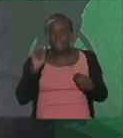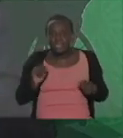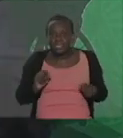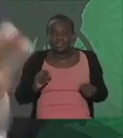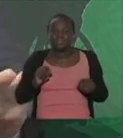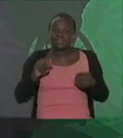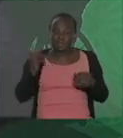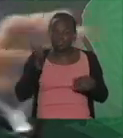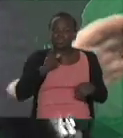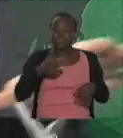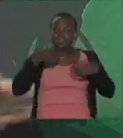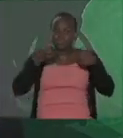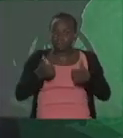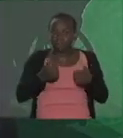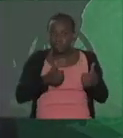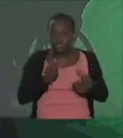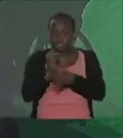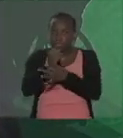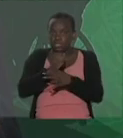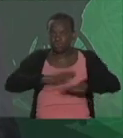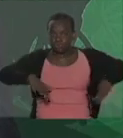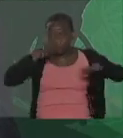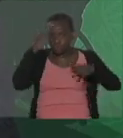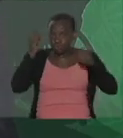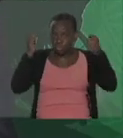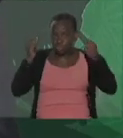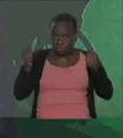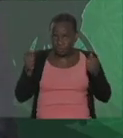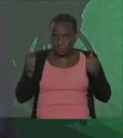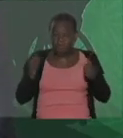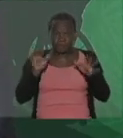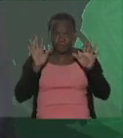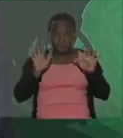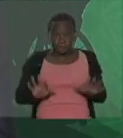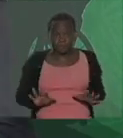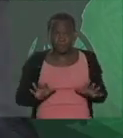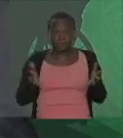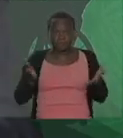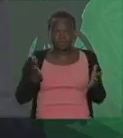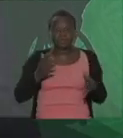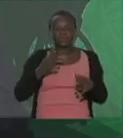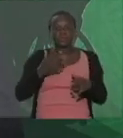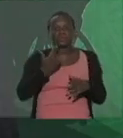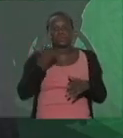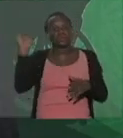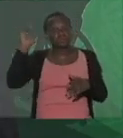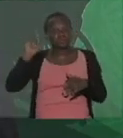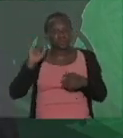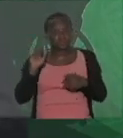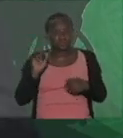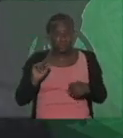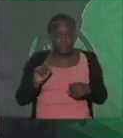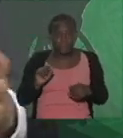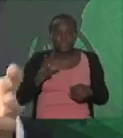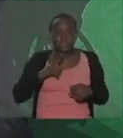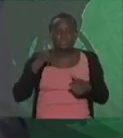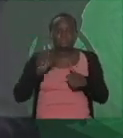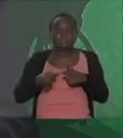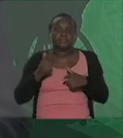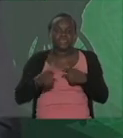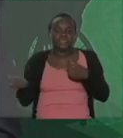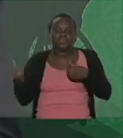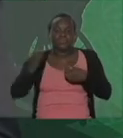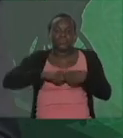se os culpados E se garantam o a segurança do torcedor agora o o o Rui isso leva a um outro ponto a